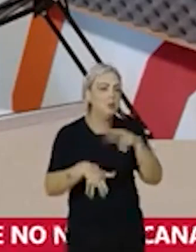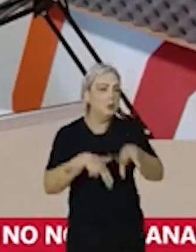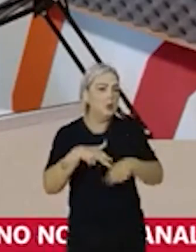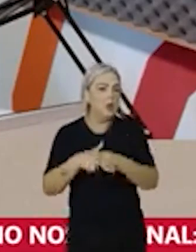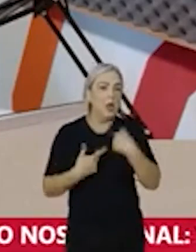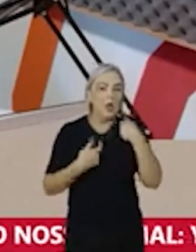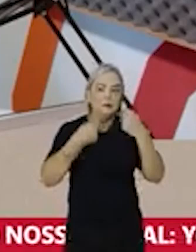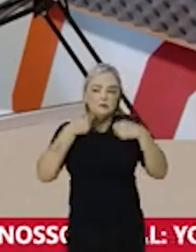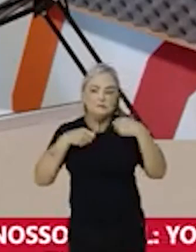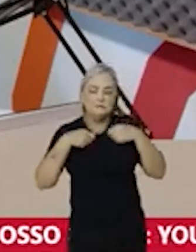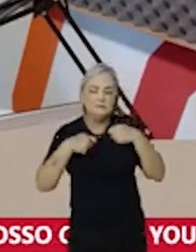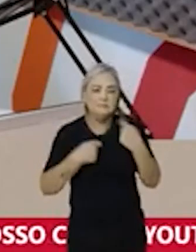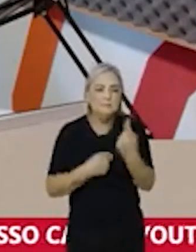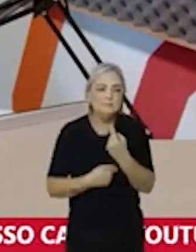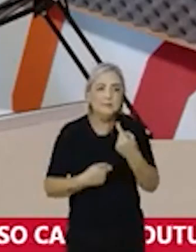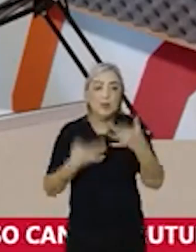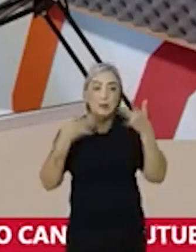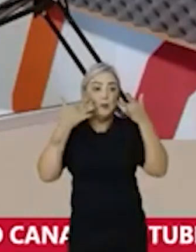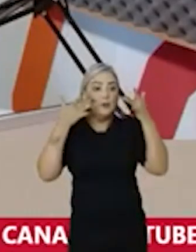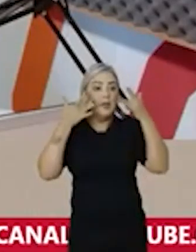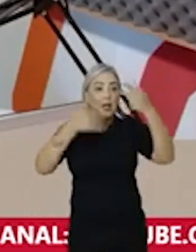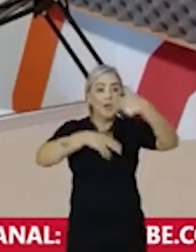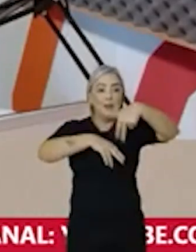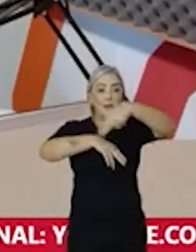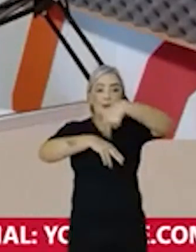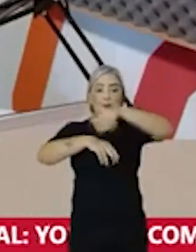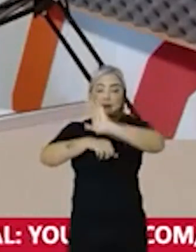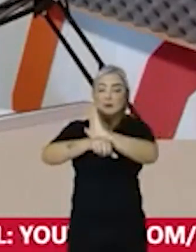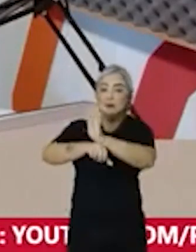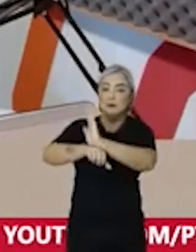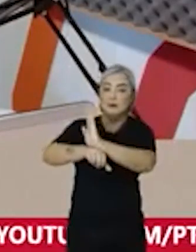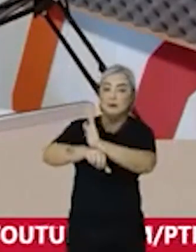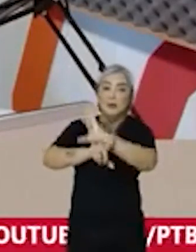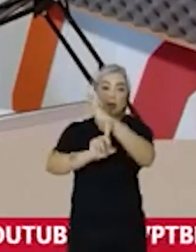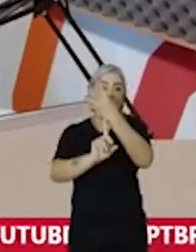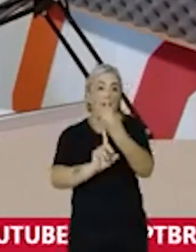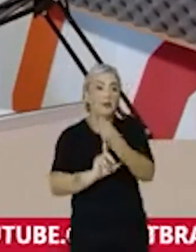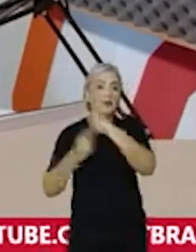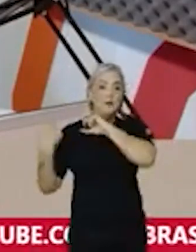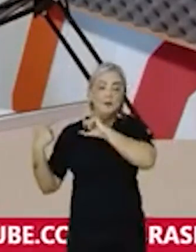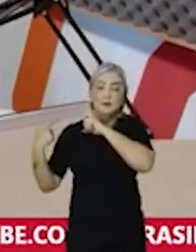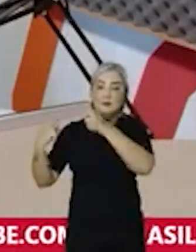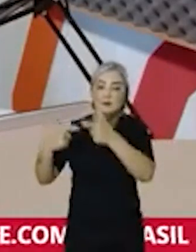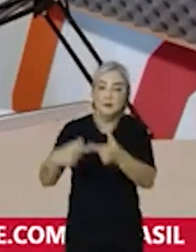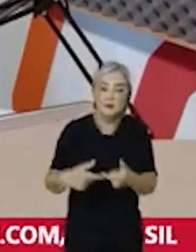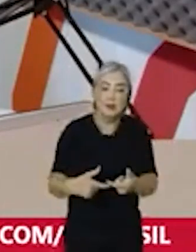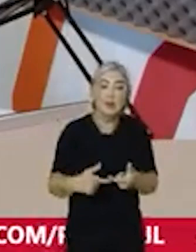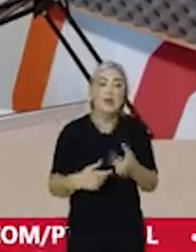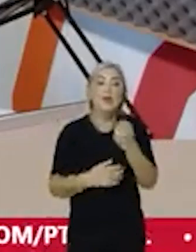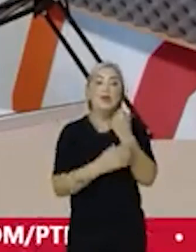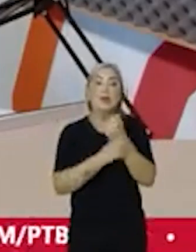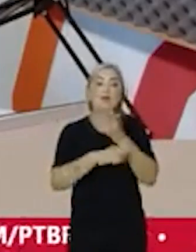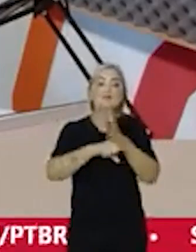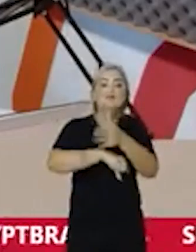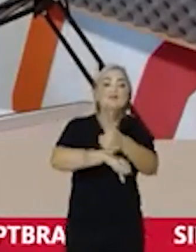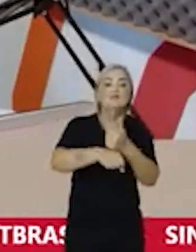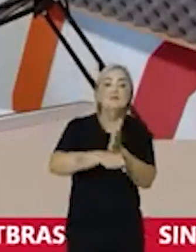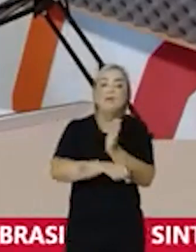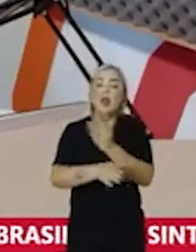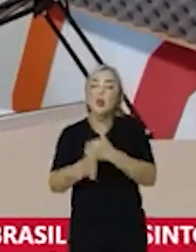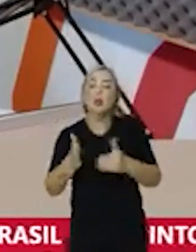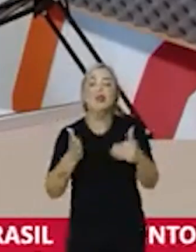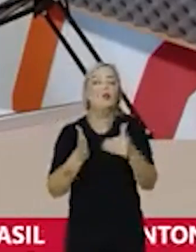às demandas singulares do teatro, da dança, do cinema, da cultura tradicional, garantir o acesso